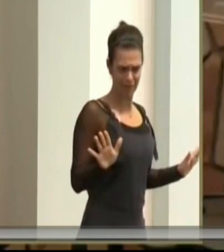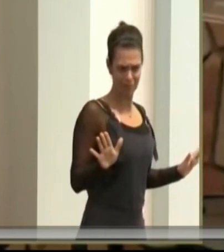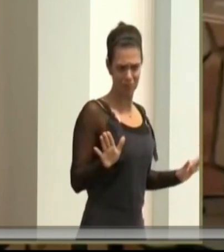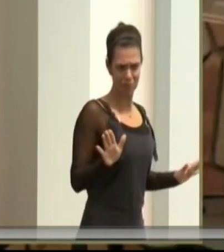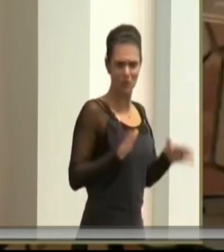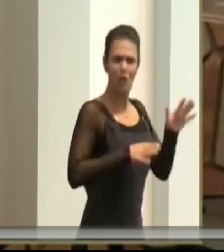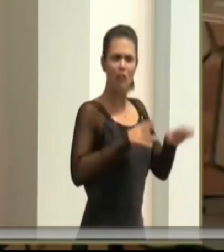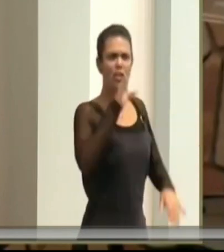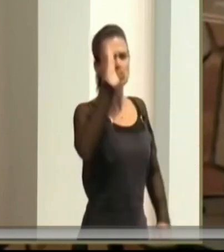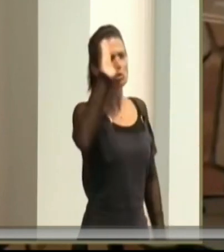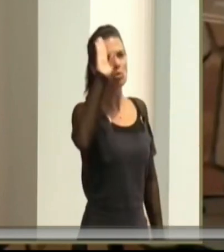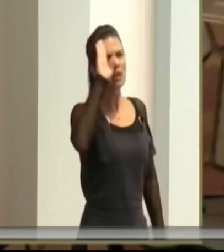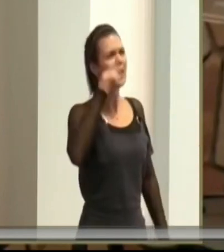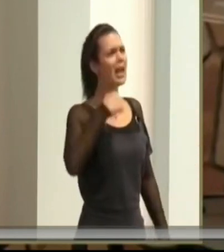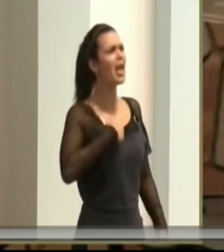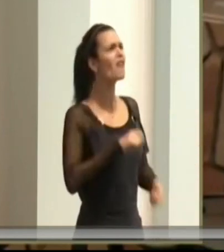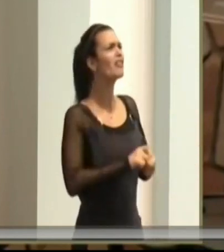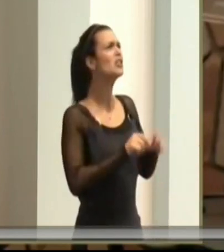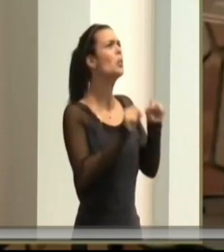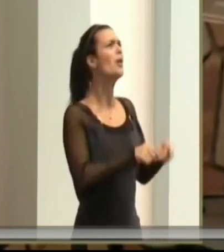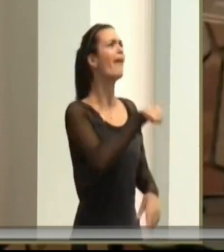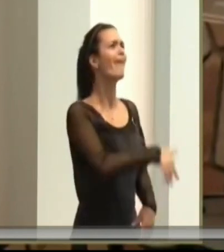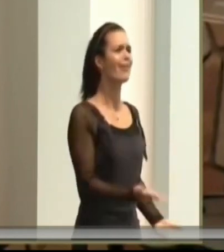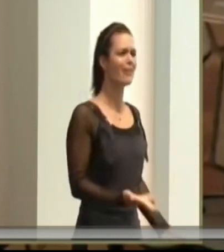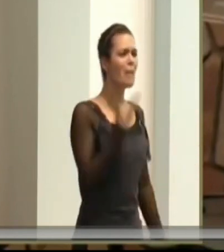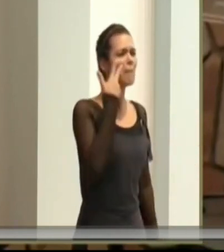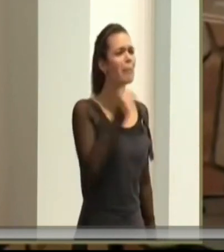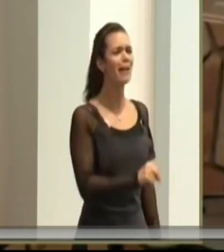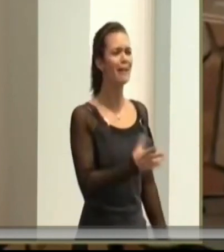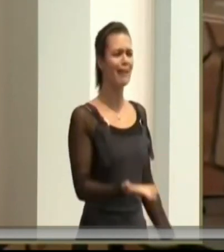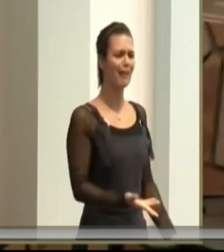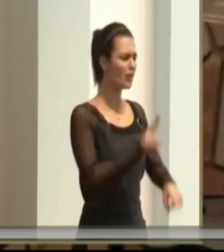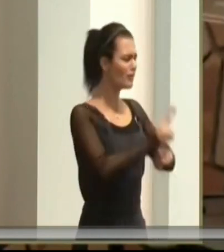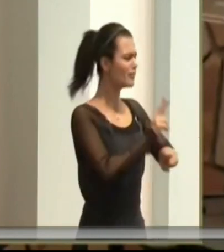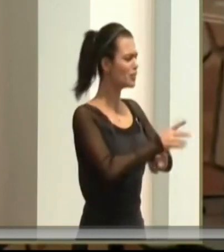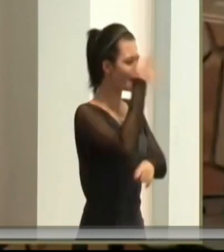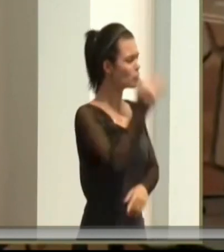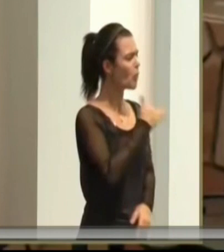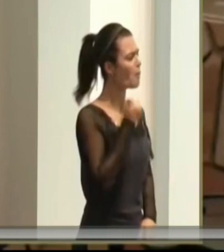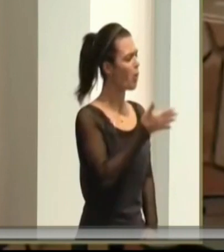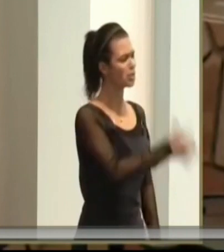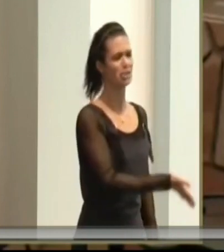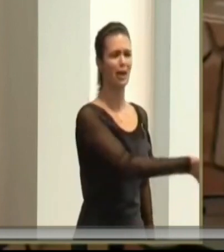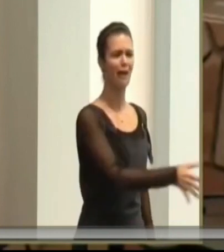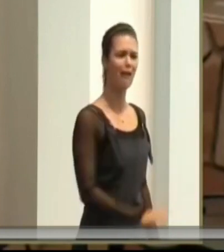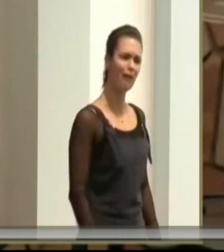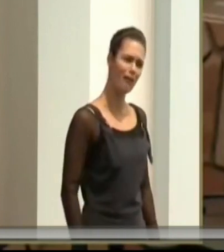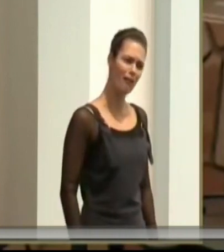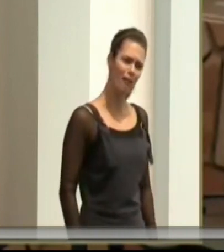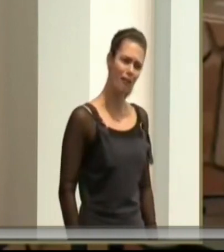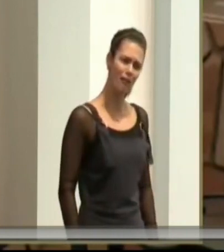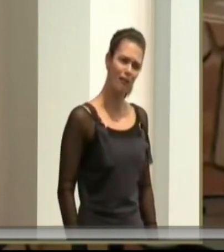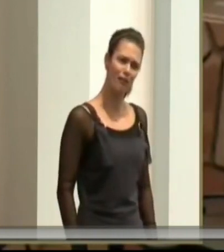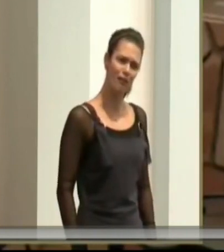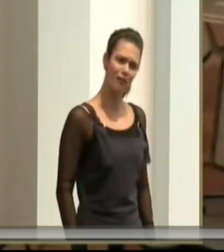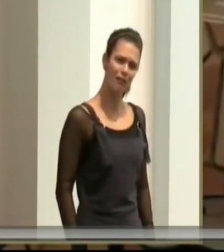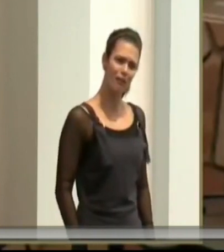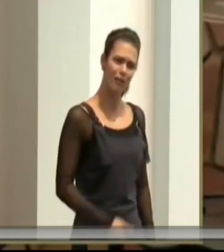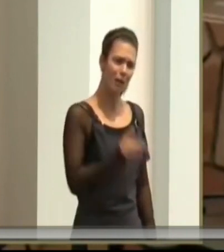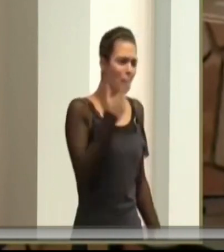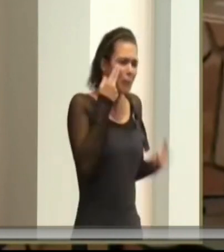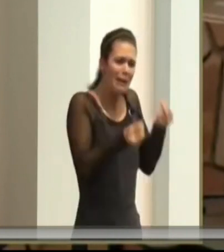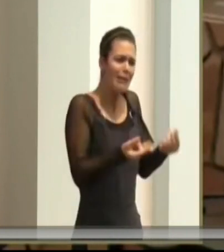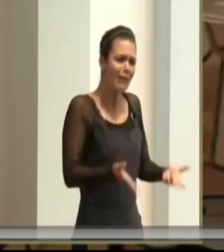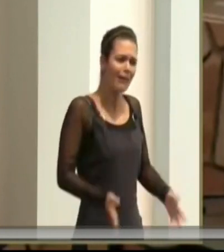pessoa? O que ele fez, o que ele diz para poder termos tanto aparato militar? Que pessoa é essa?